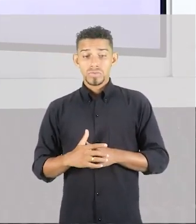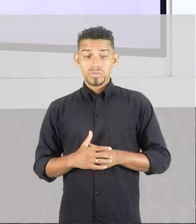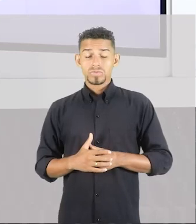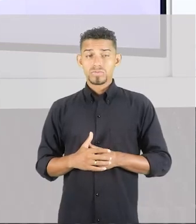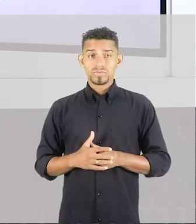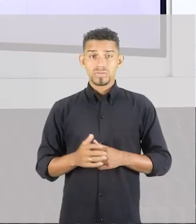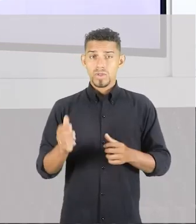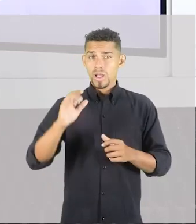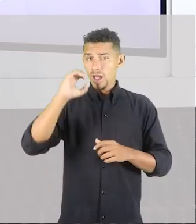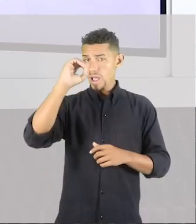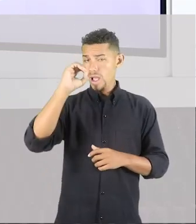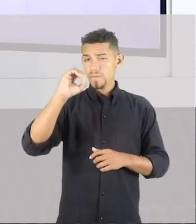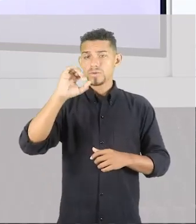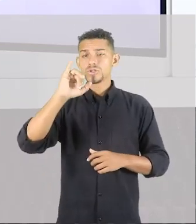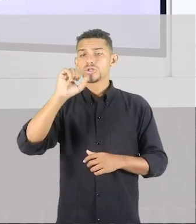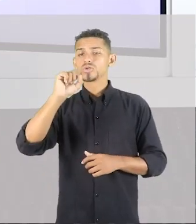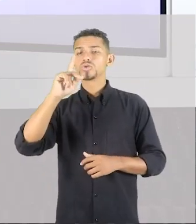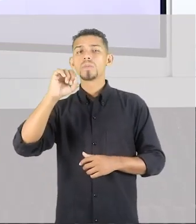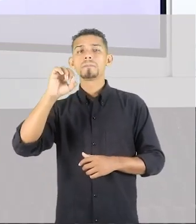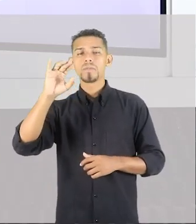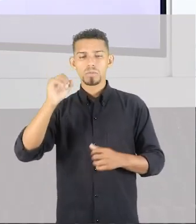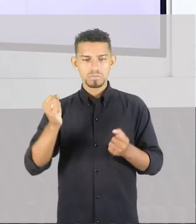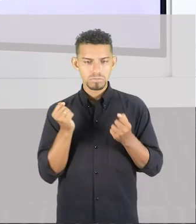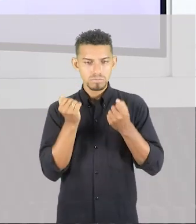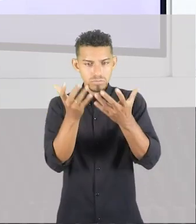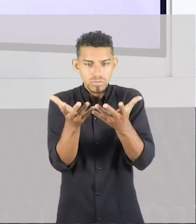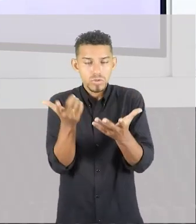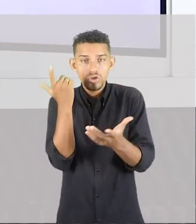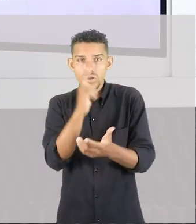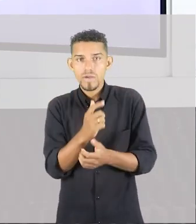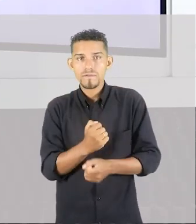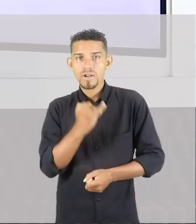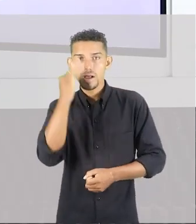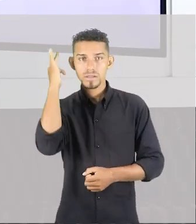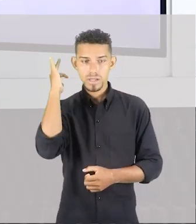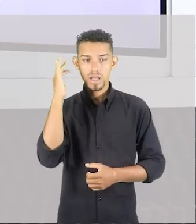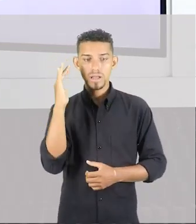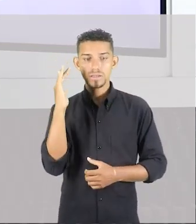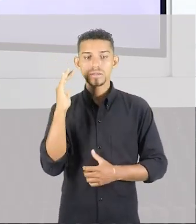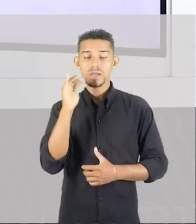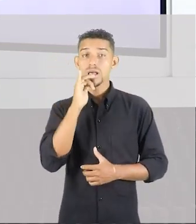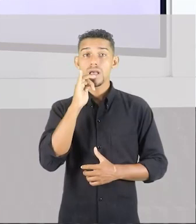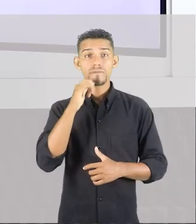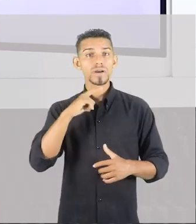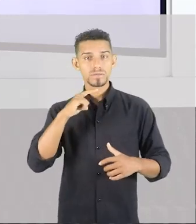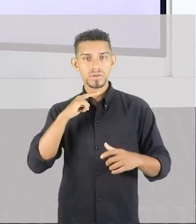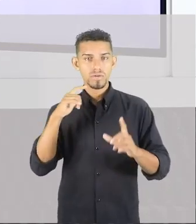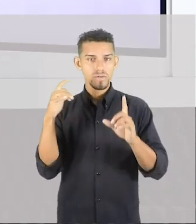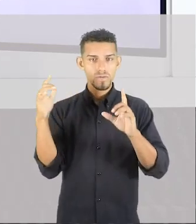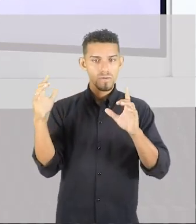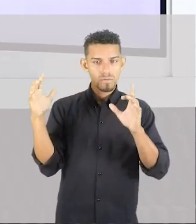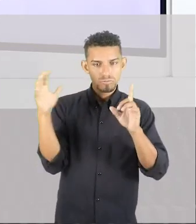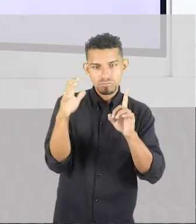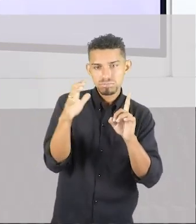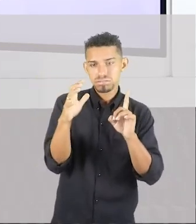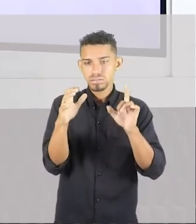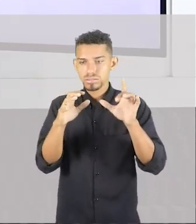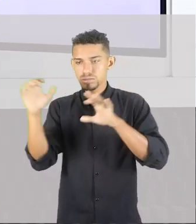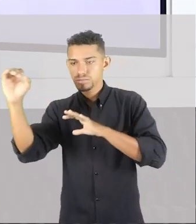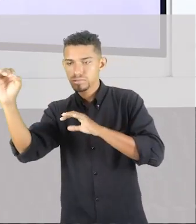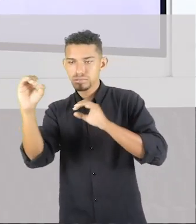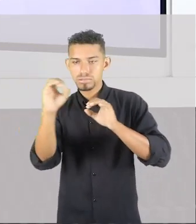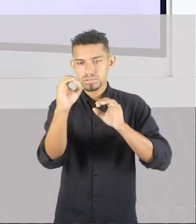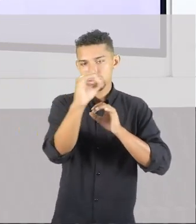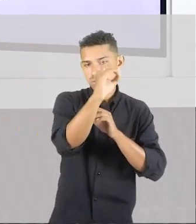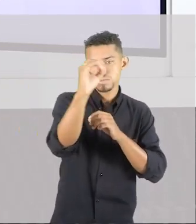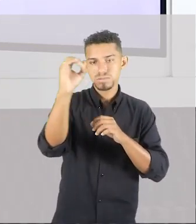no campo magnético, por ela ter velocidade e estar carregada, ela vai, ó, sofrer influência da força magnética. Para onde a